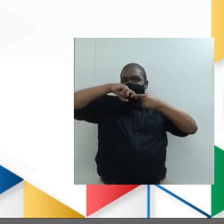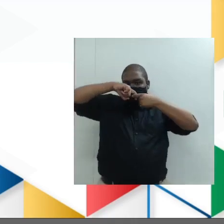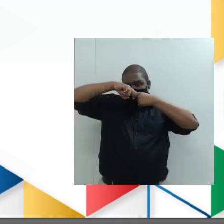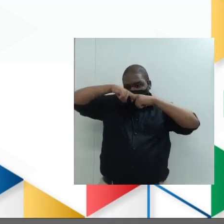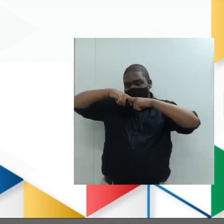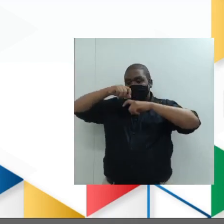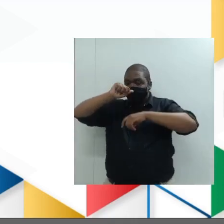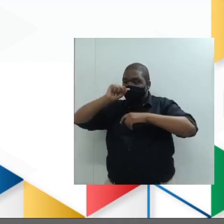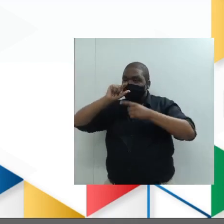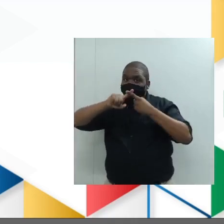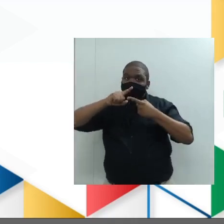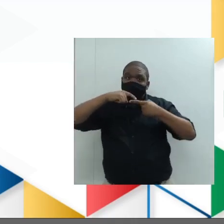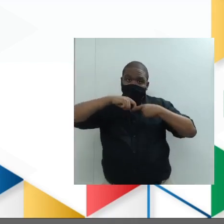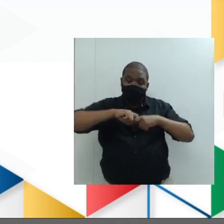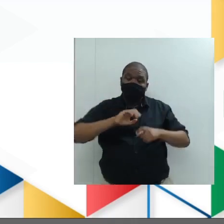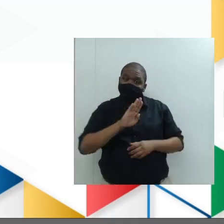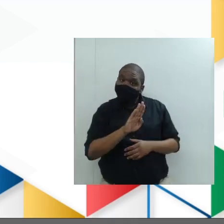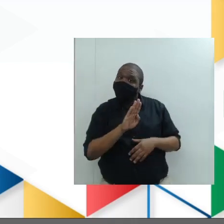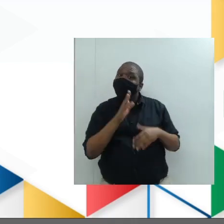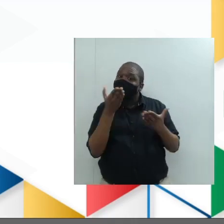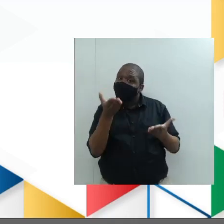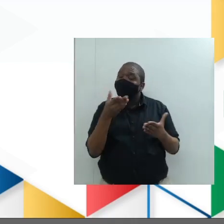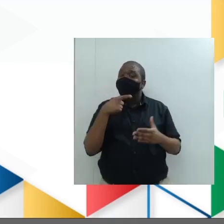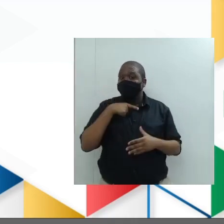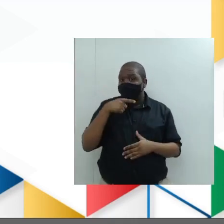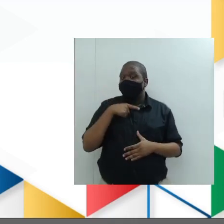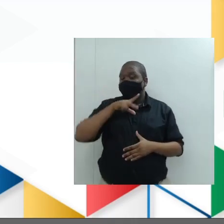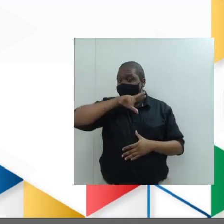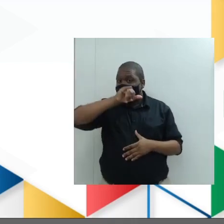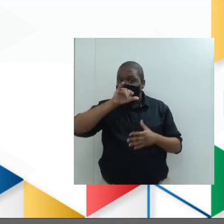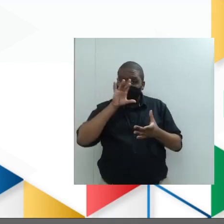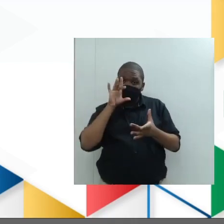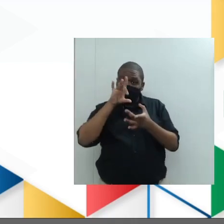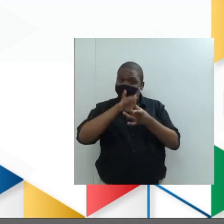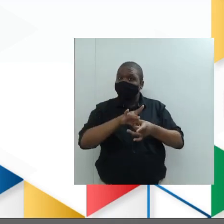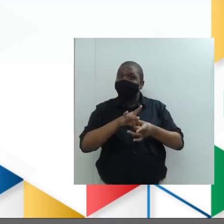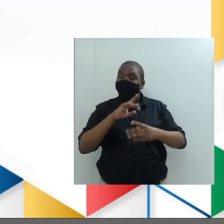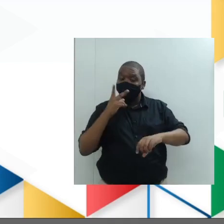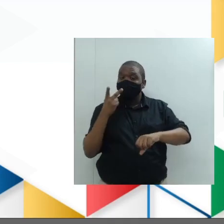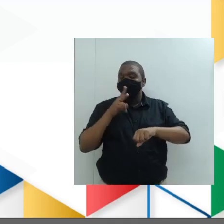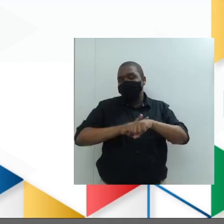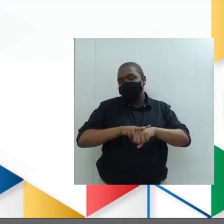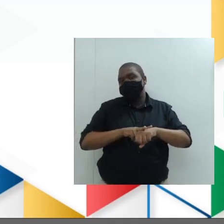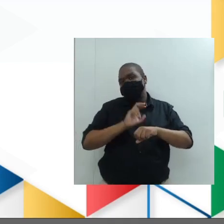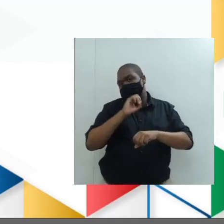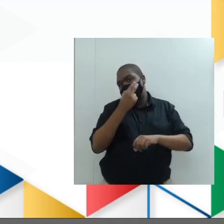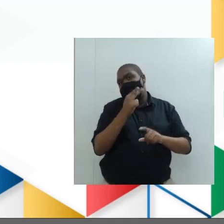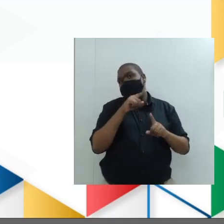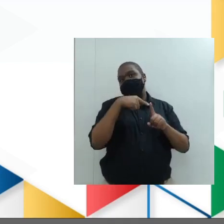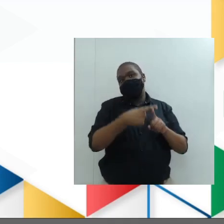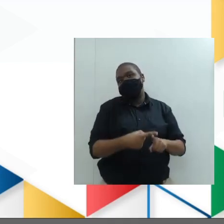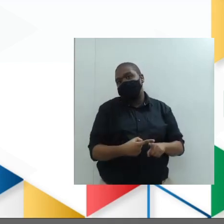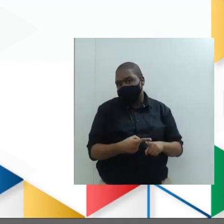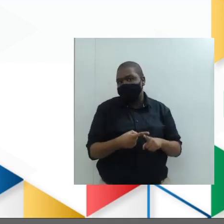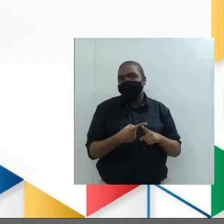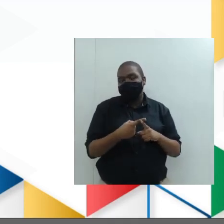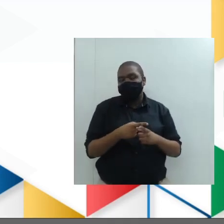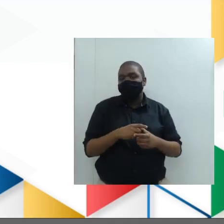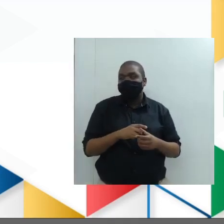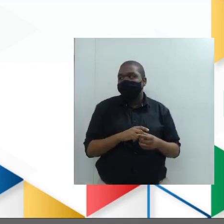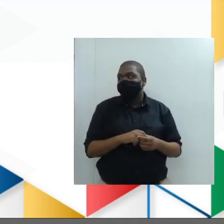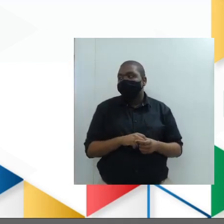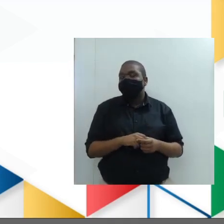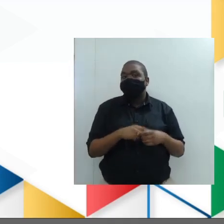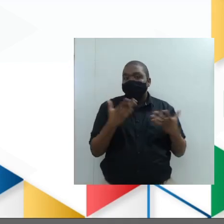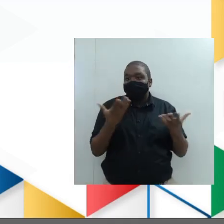o nó B. É justamente esses pontos que vai ligar os dois ou os mais ramos. Bom, vamos